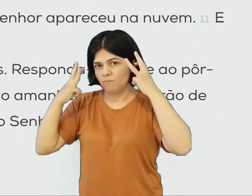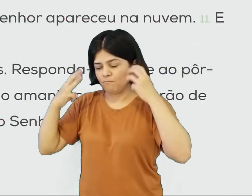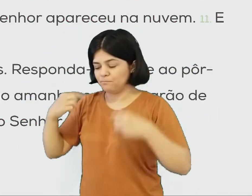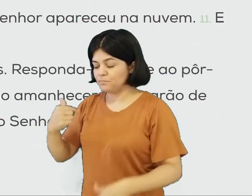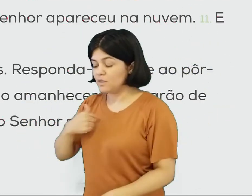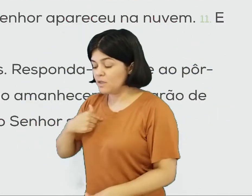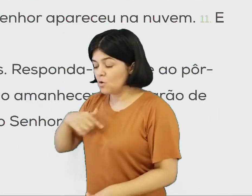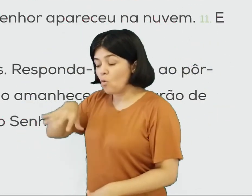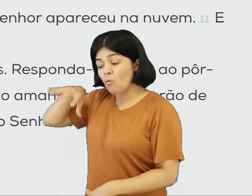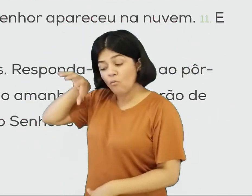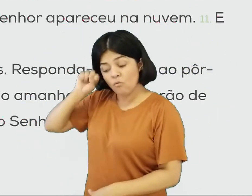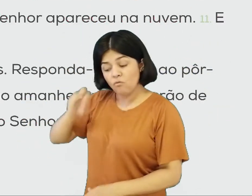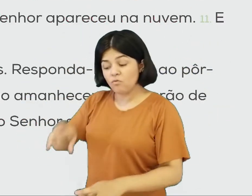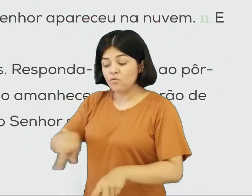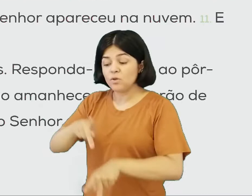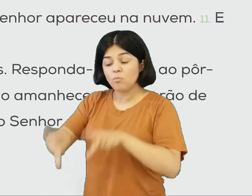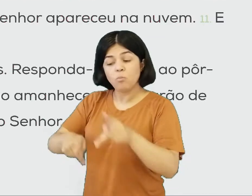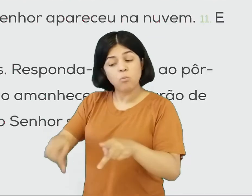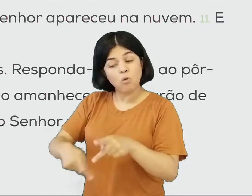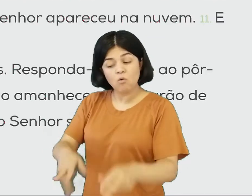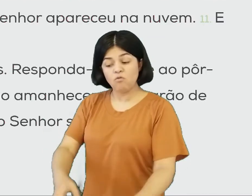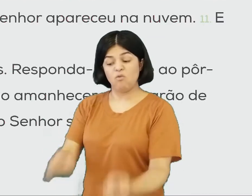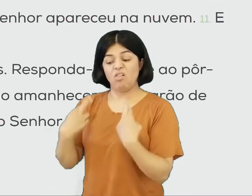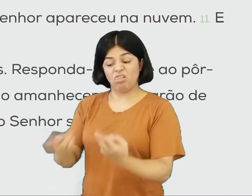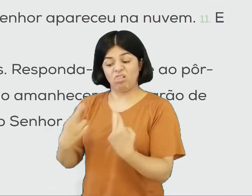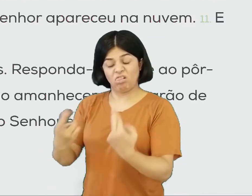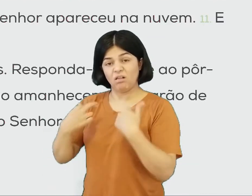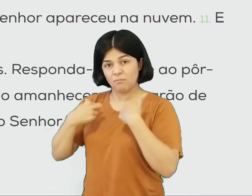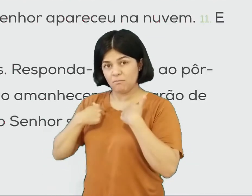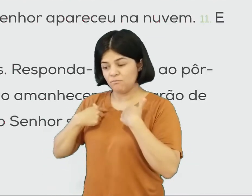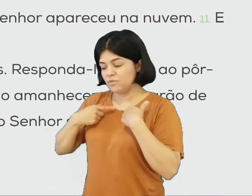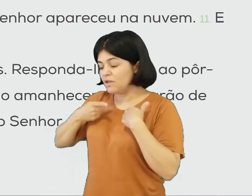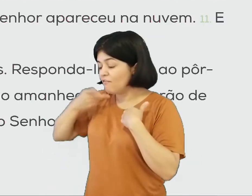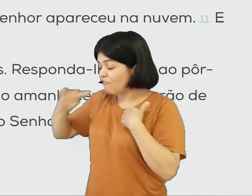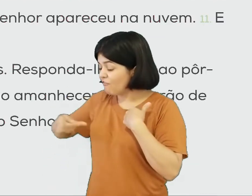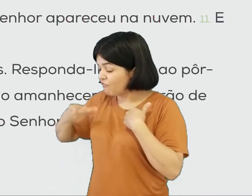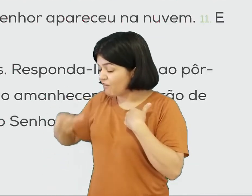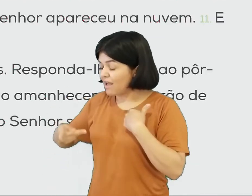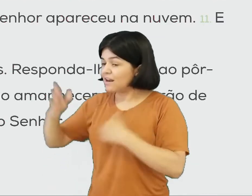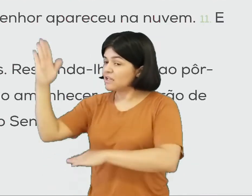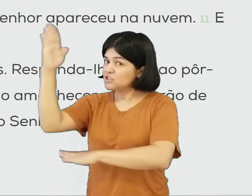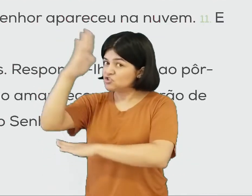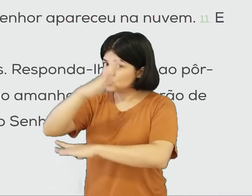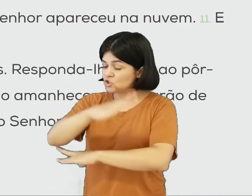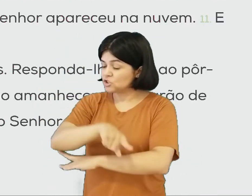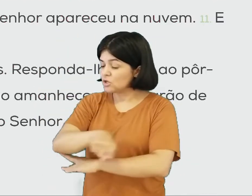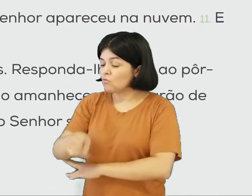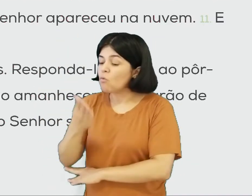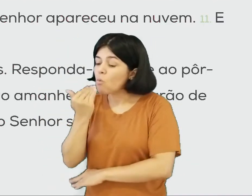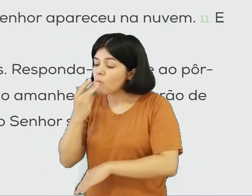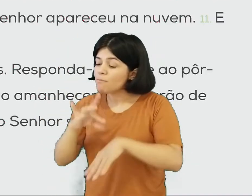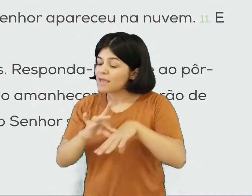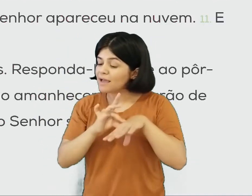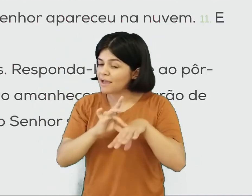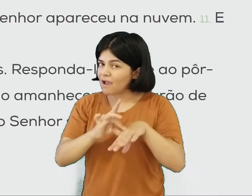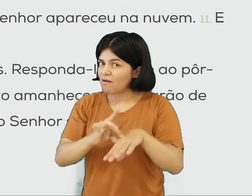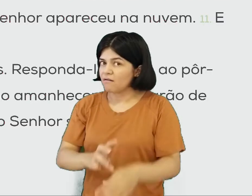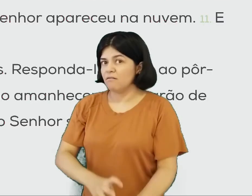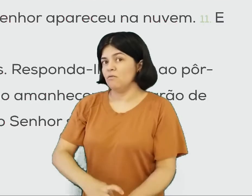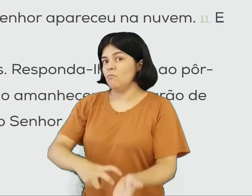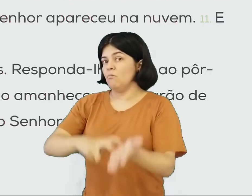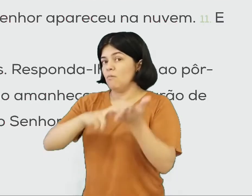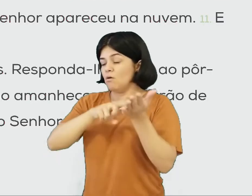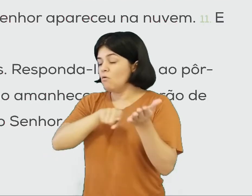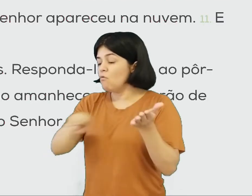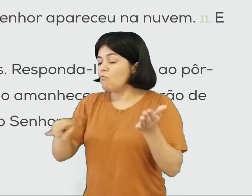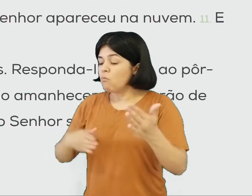dos israelitas. Responda-lhes que ao pôr do sol vocês comerão carne, e ao amanhecer se fartarão